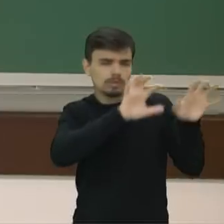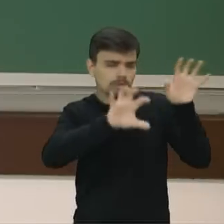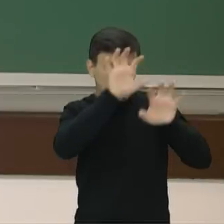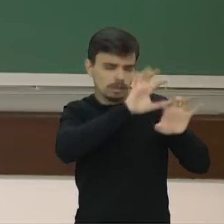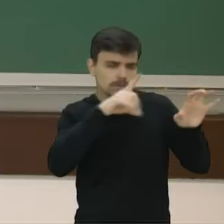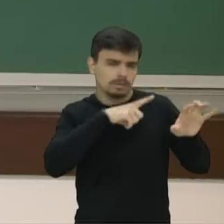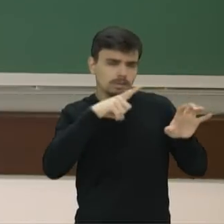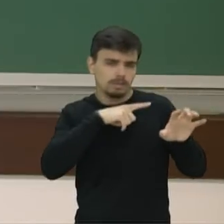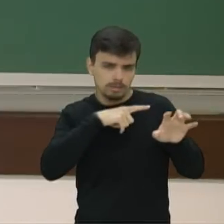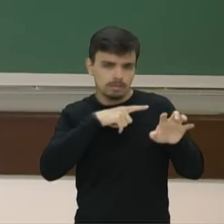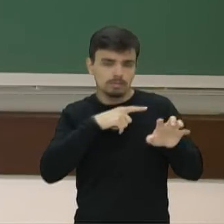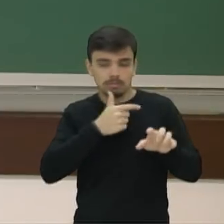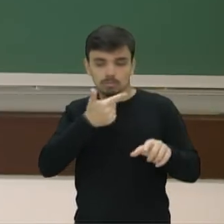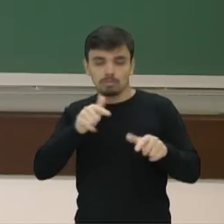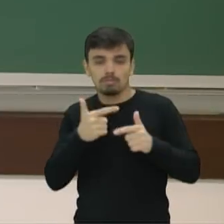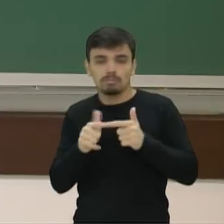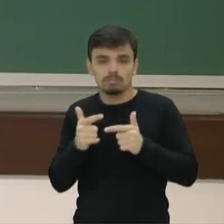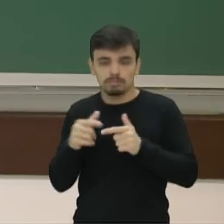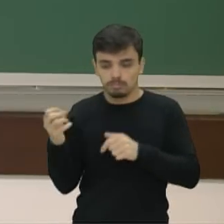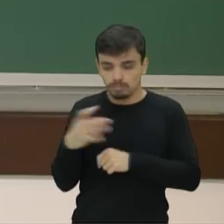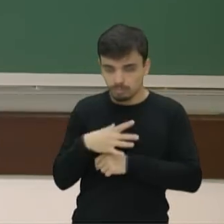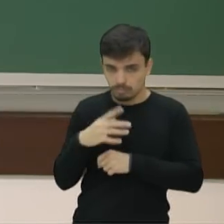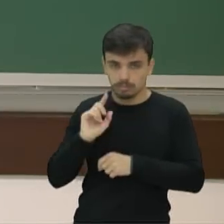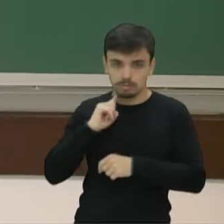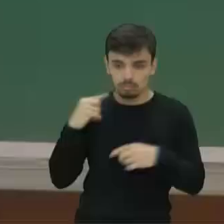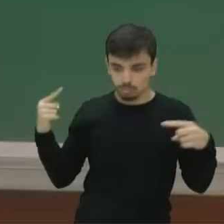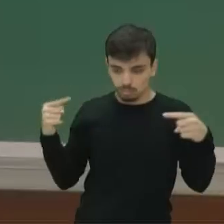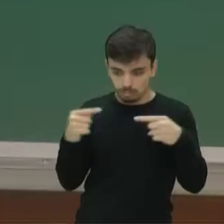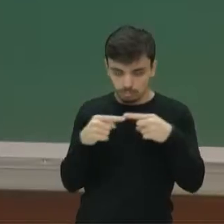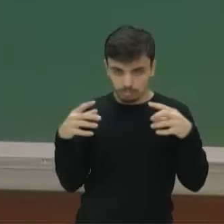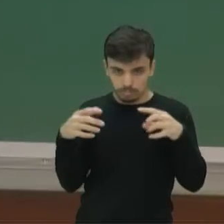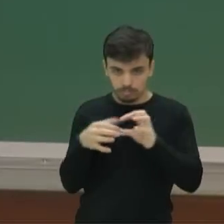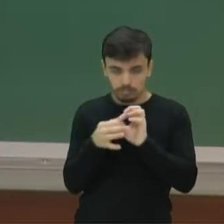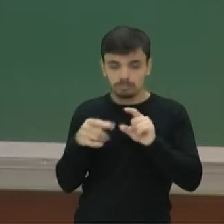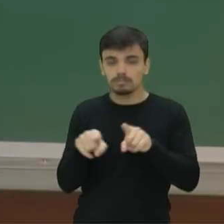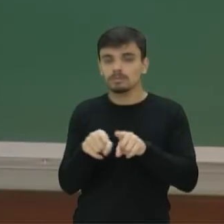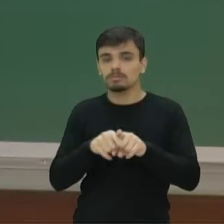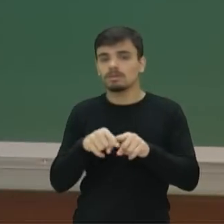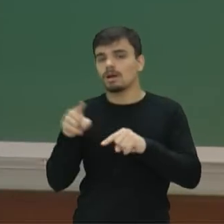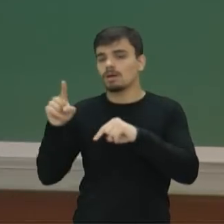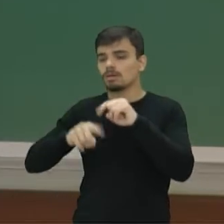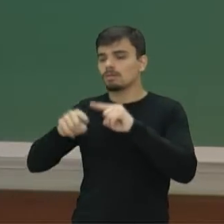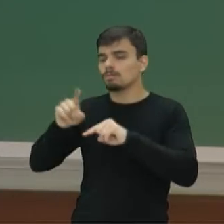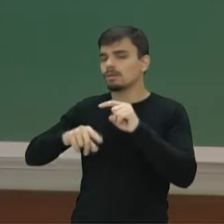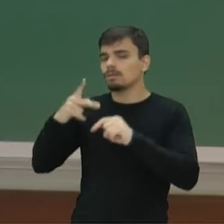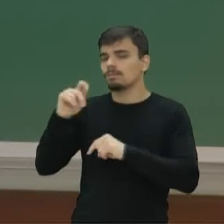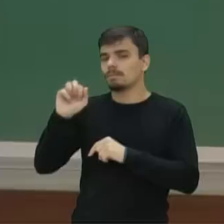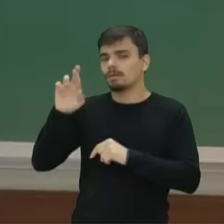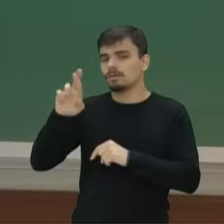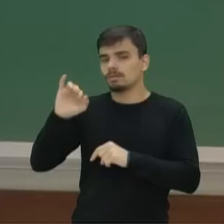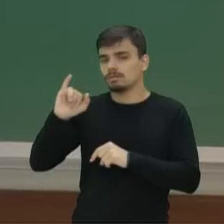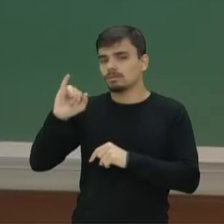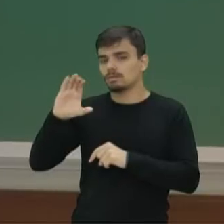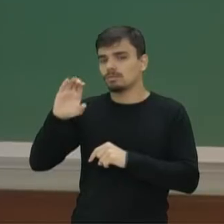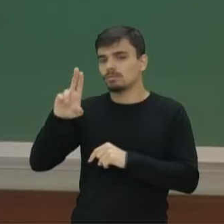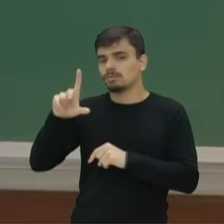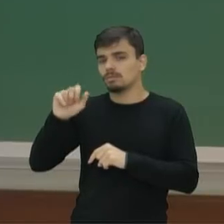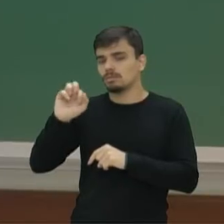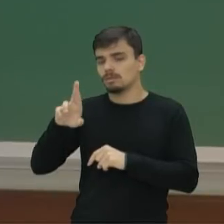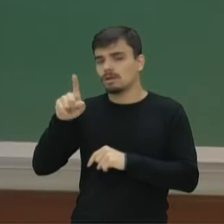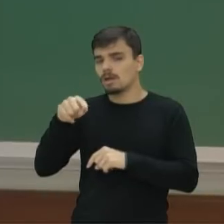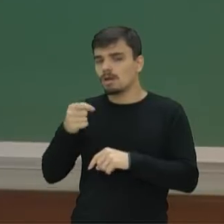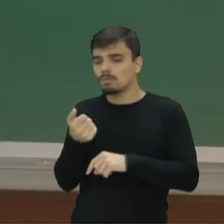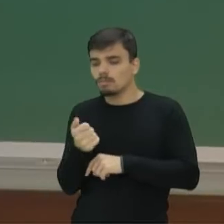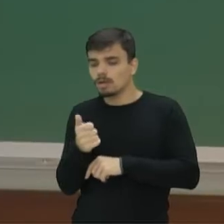criando novos gases também poluentes. E já esse material particulado, a gente pode pensar em pequenos